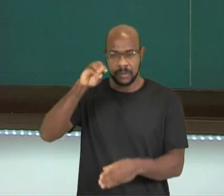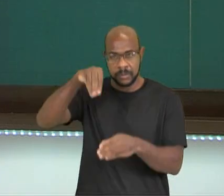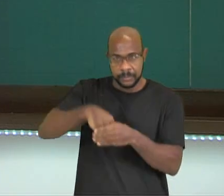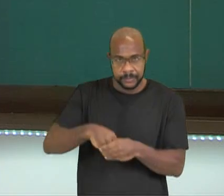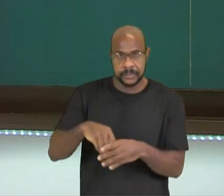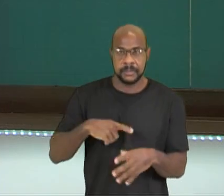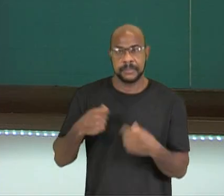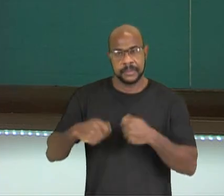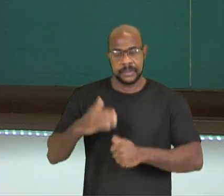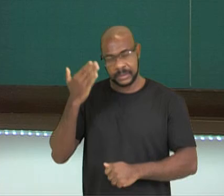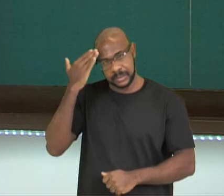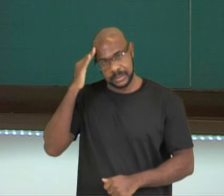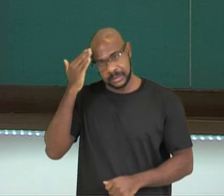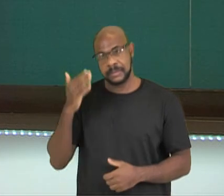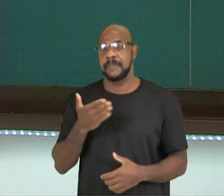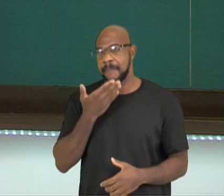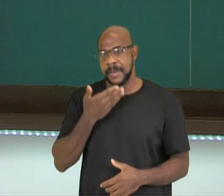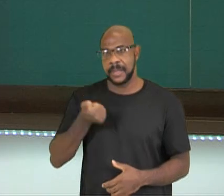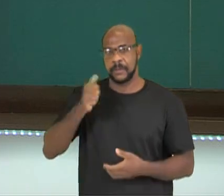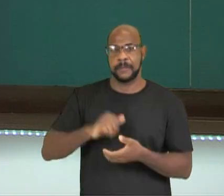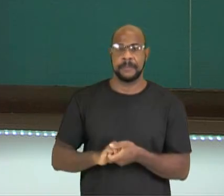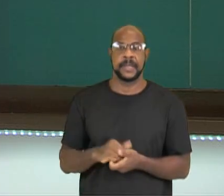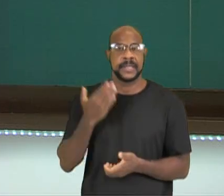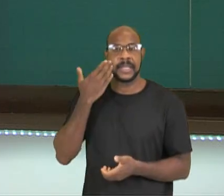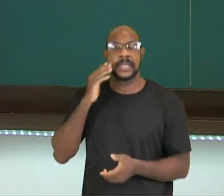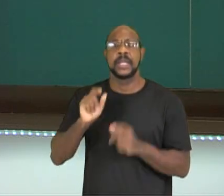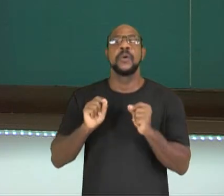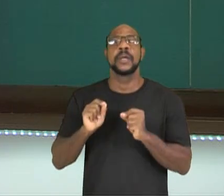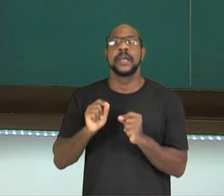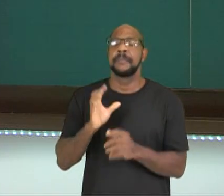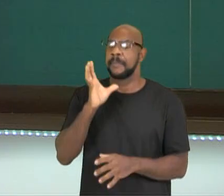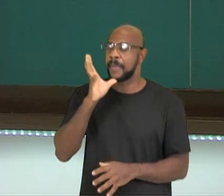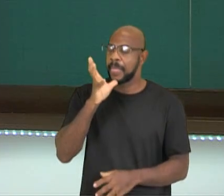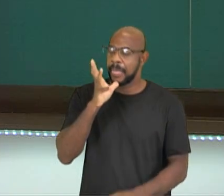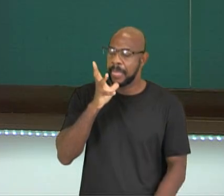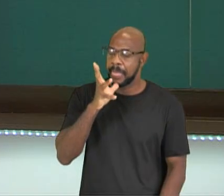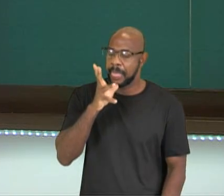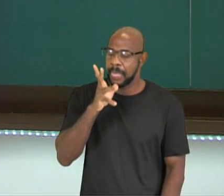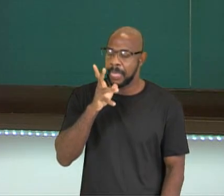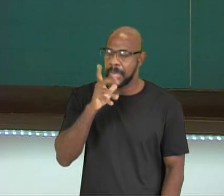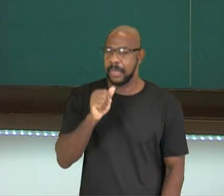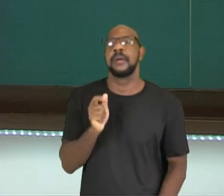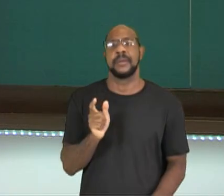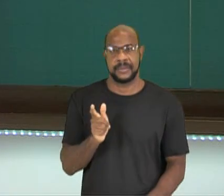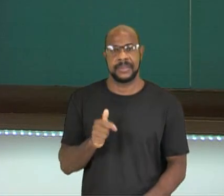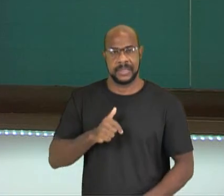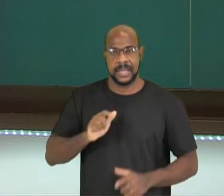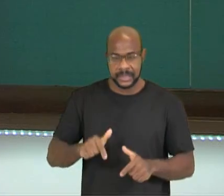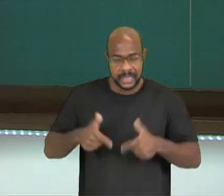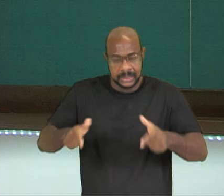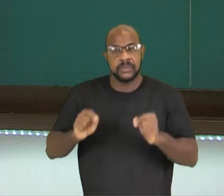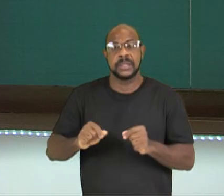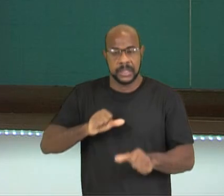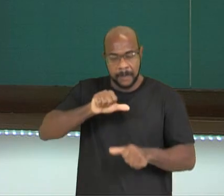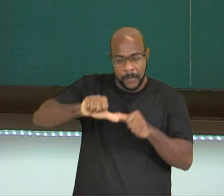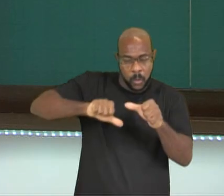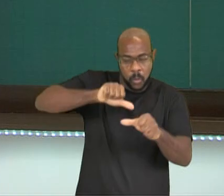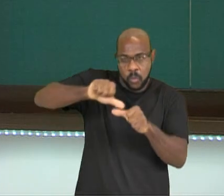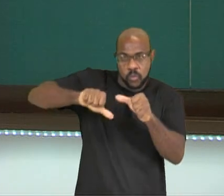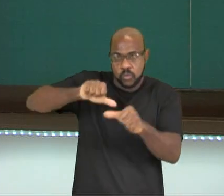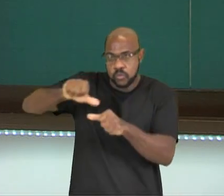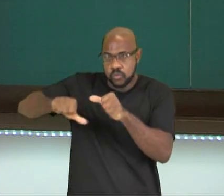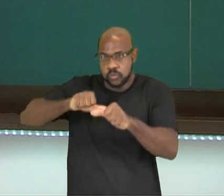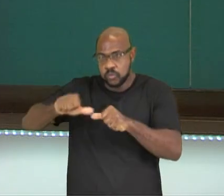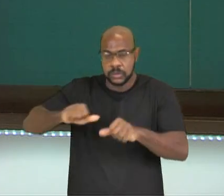para entender que eles são mais lentos. Esses agentes que mudam o relevo são naturais, portanto,